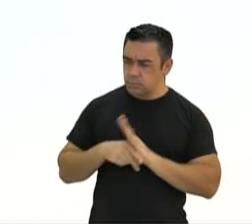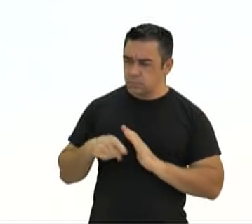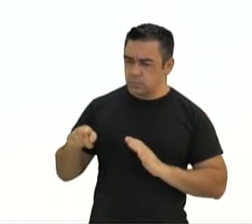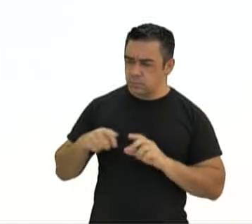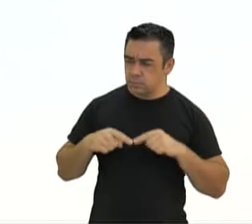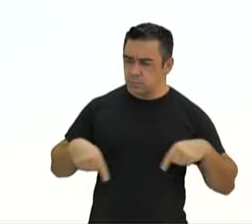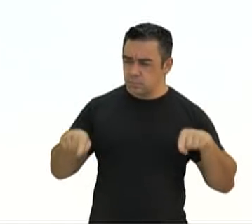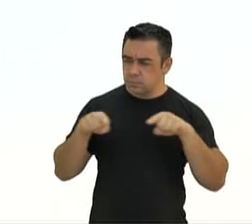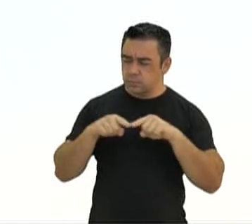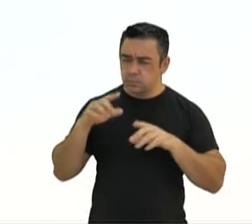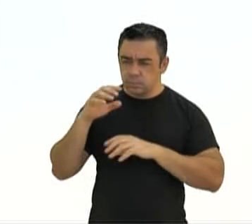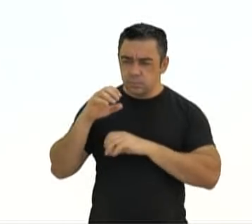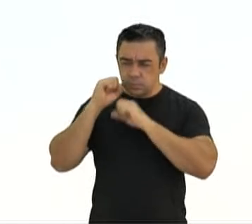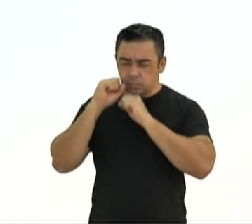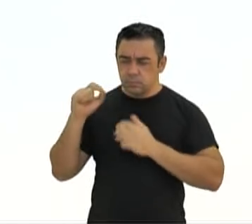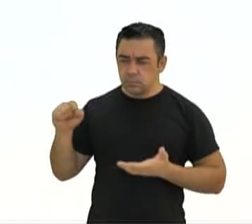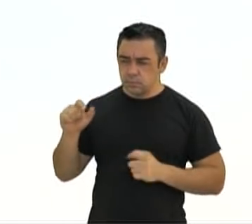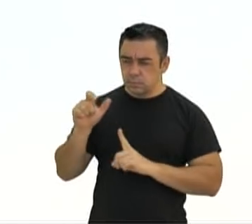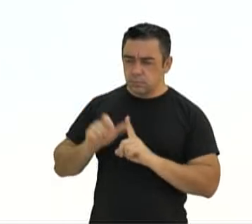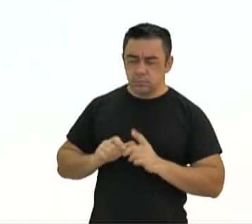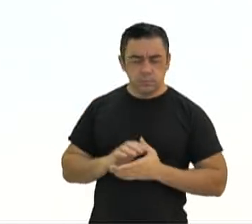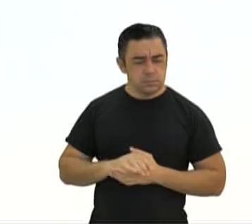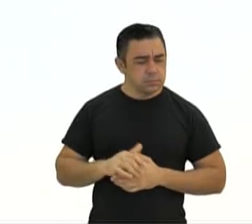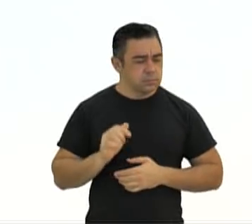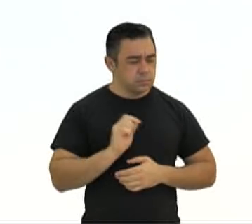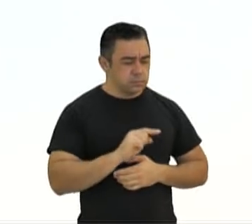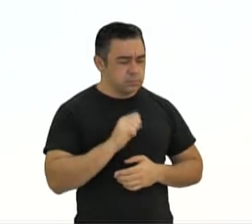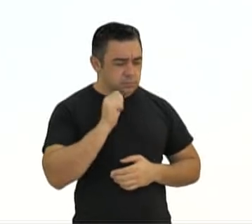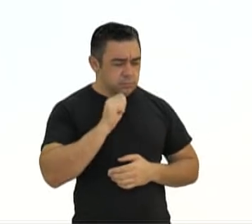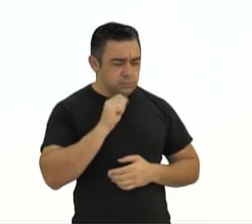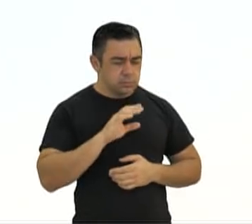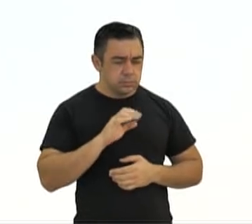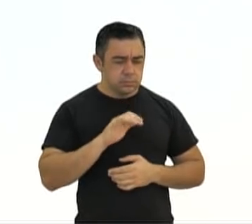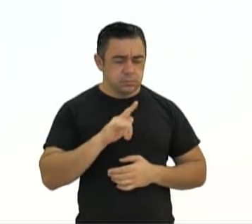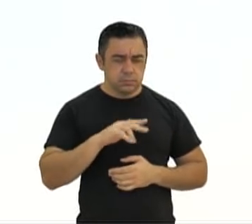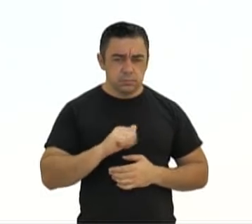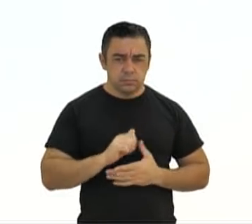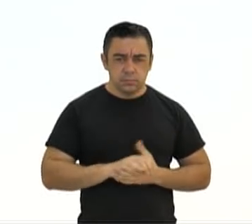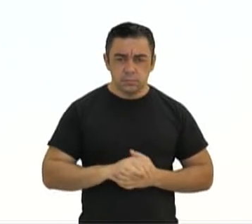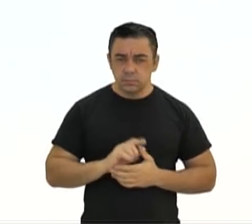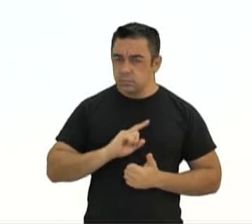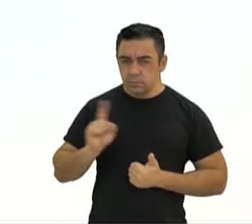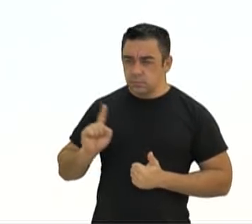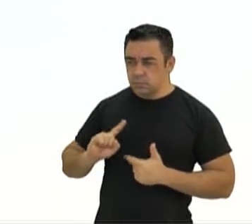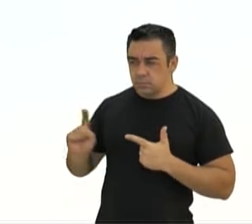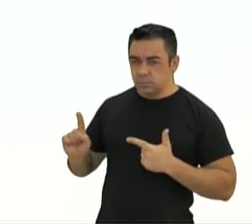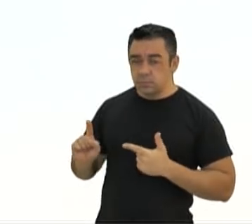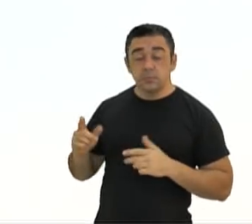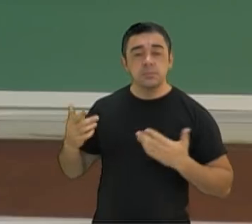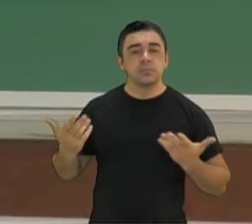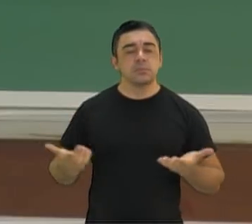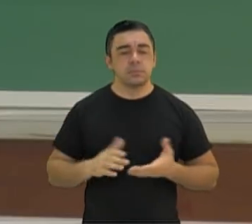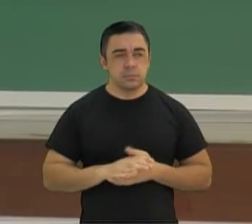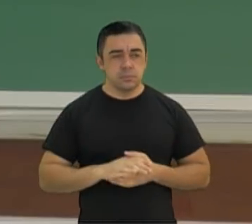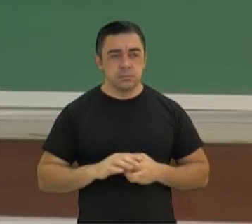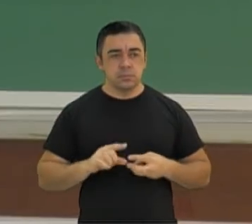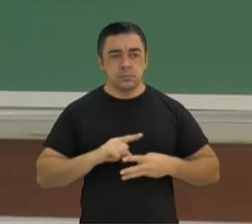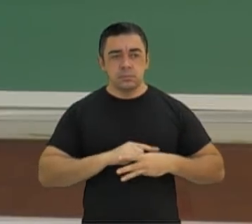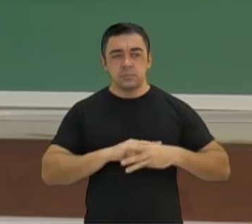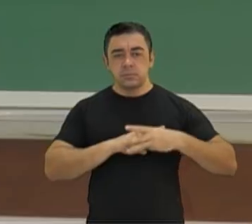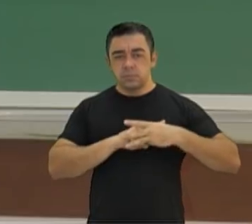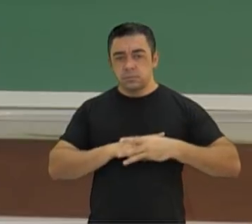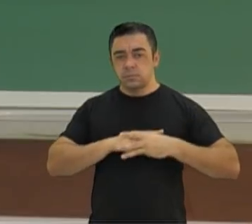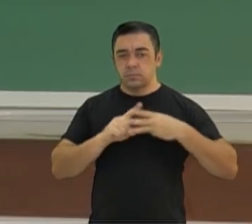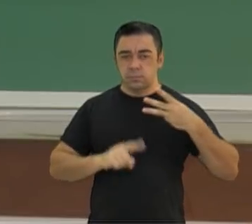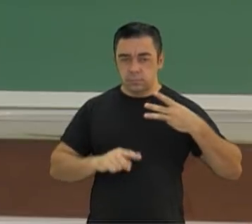Murilo? Não. E você, Celina? Não. Vejam que aqui nós temos 3 personagens